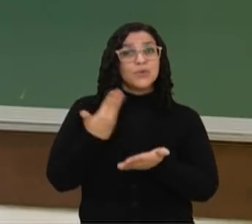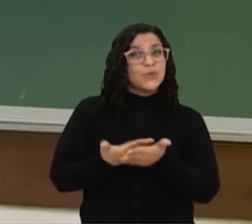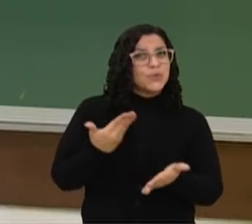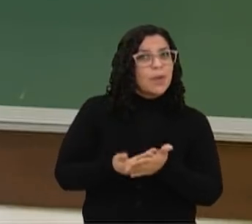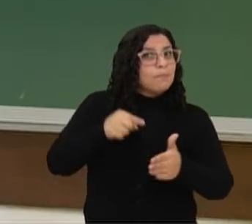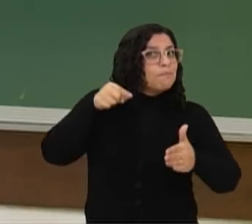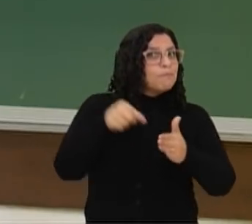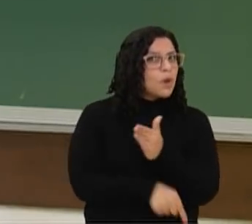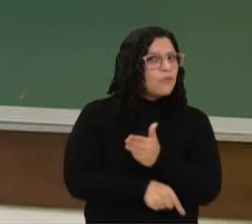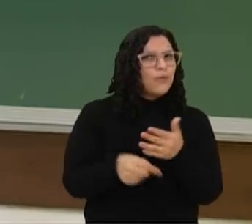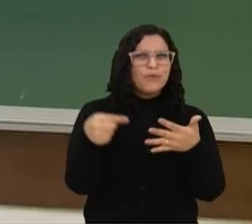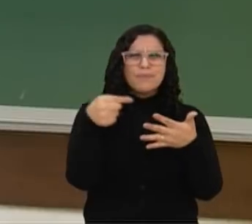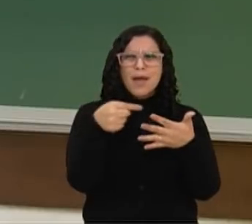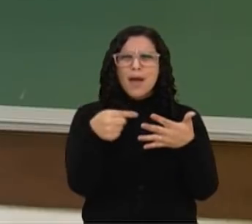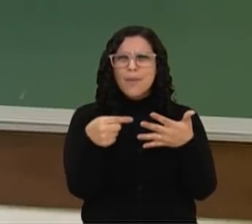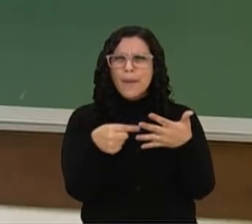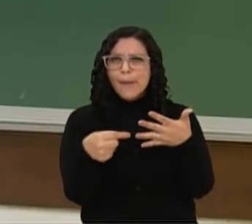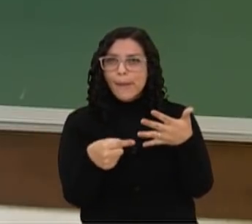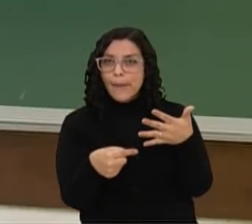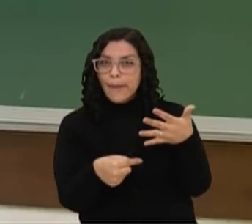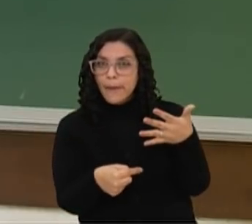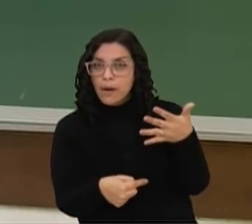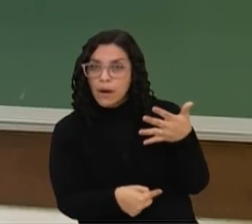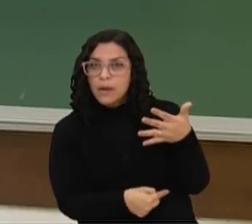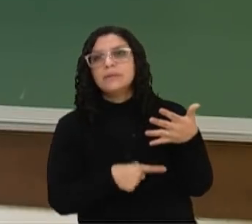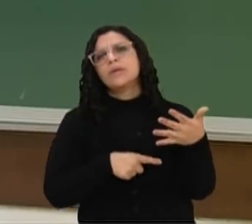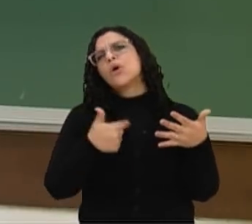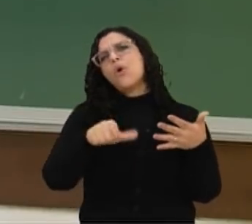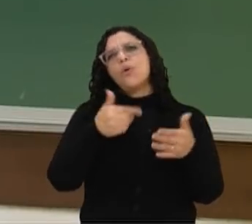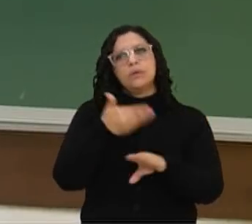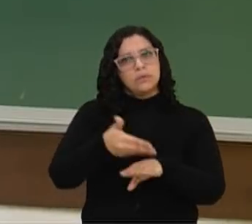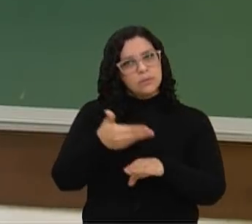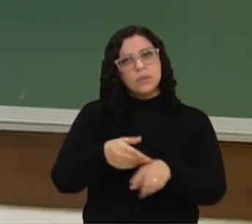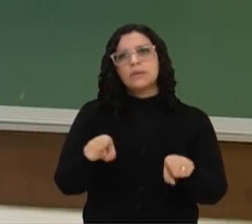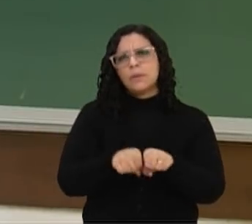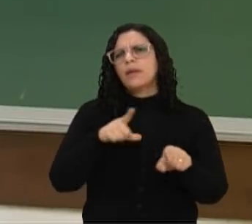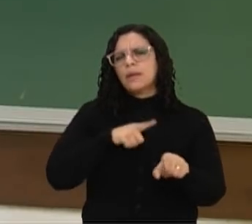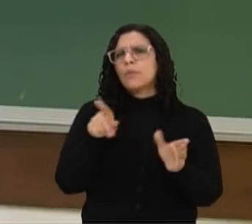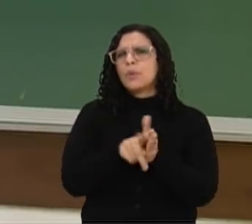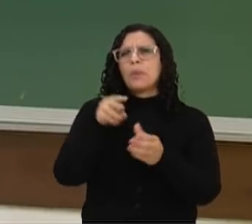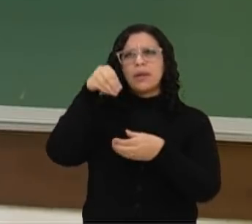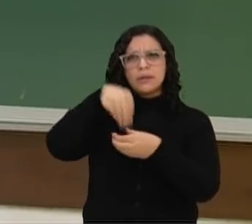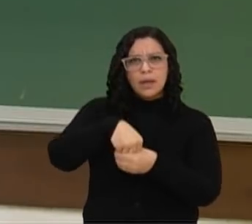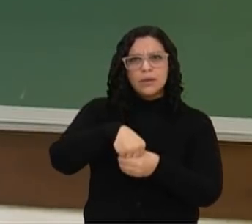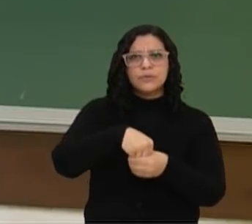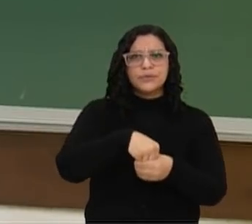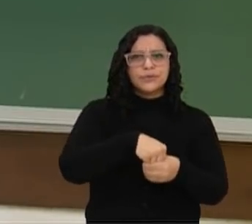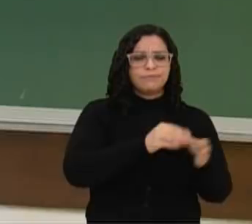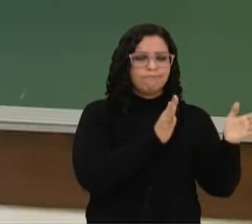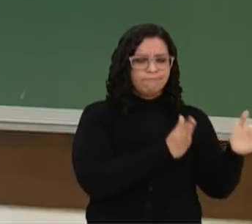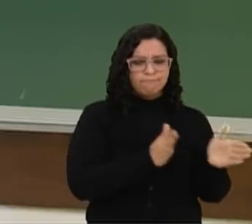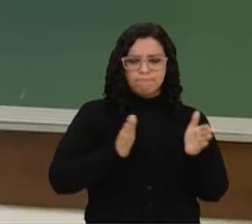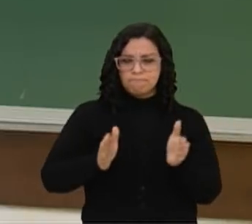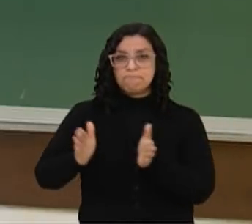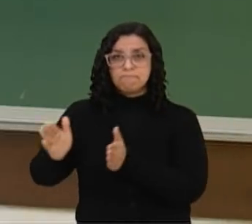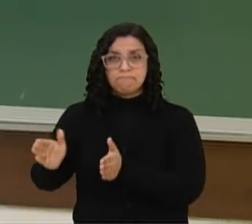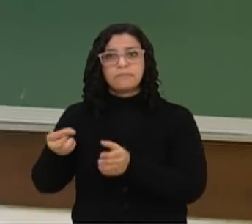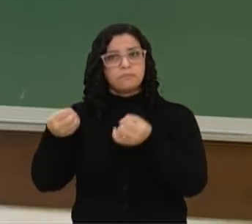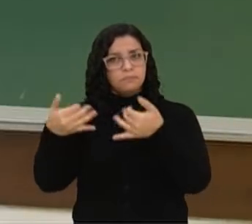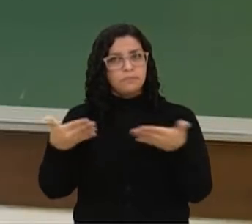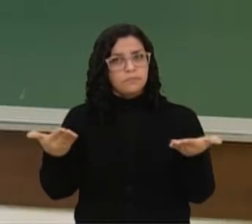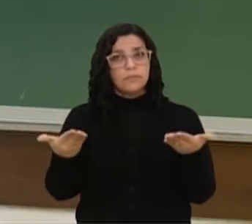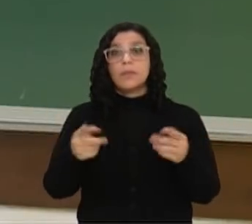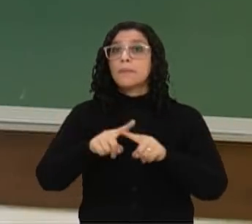estudar aprofundado e detalhadamente, a gente vai ver que existem outras atividades que estão dentro de cada um dos setores que nós estamos